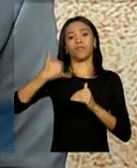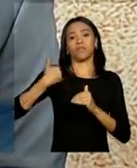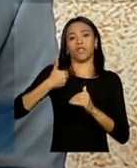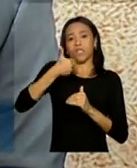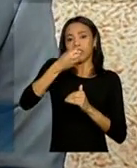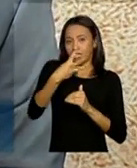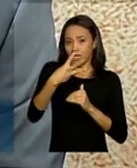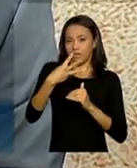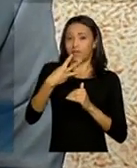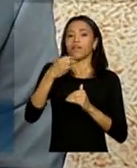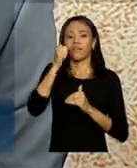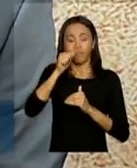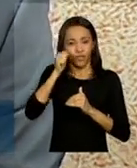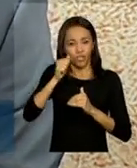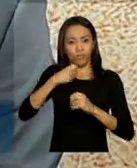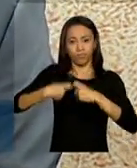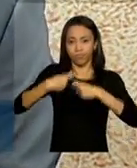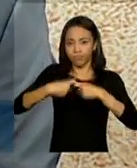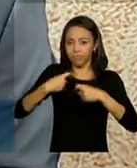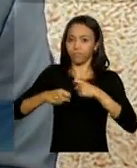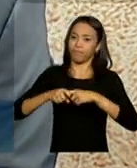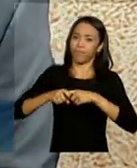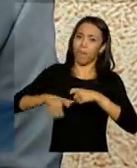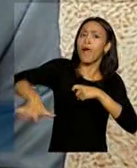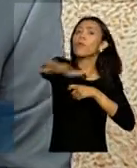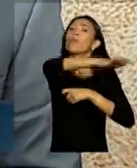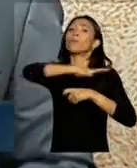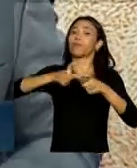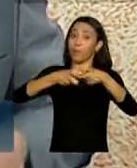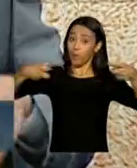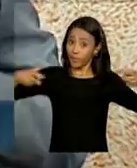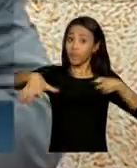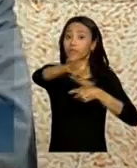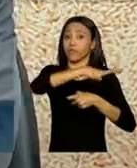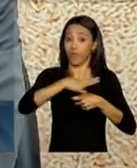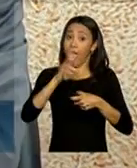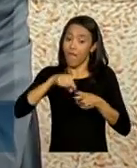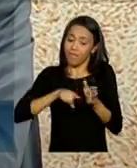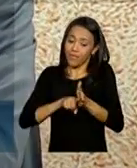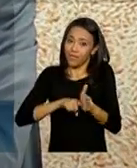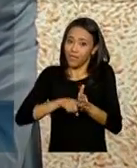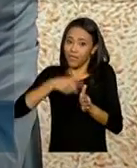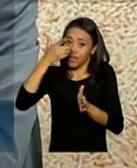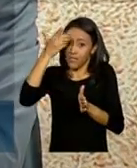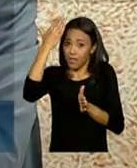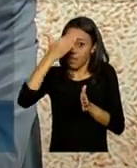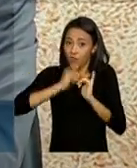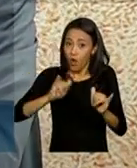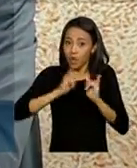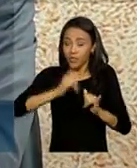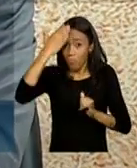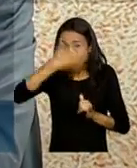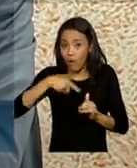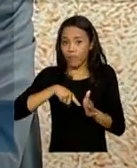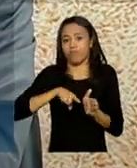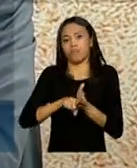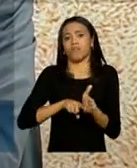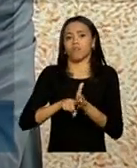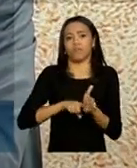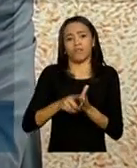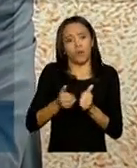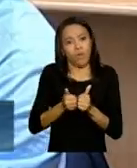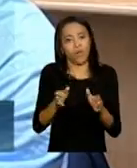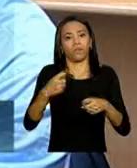anos de idade que começa né na grande maioria das meninas a atividade sexual Essas são as pesquisas que mostram essa faixa de início da atividade